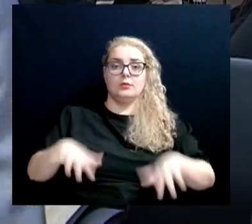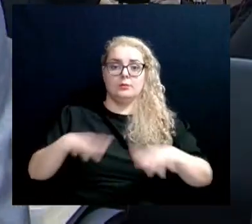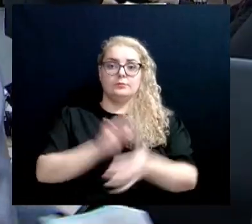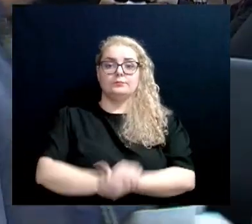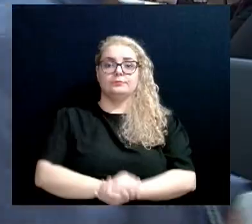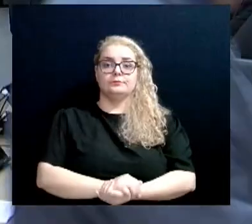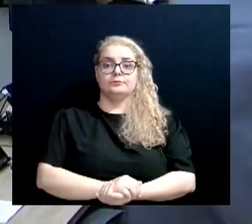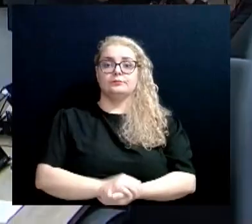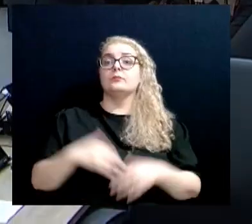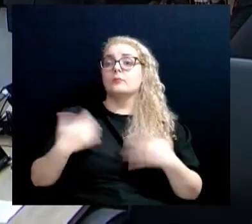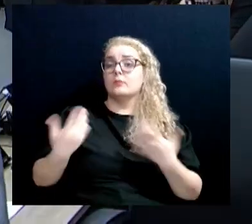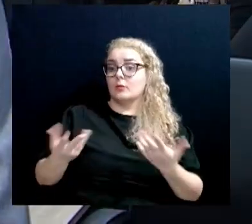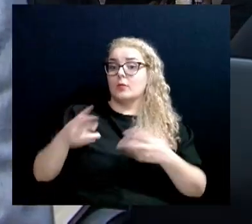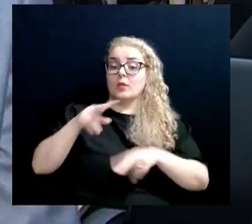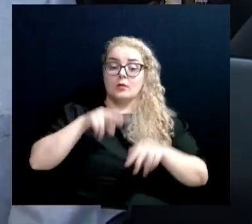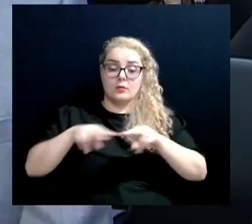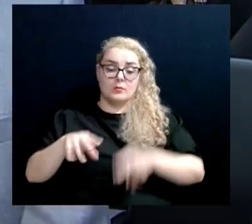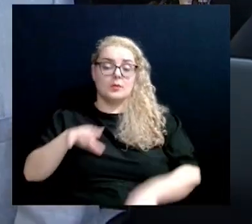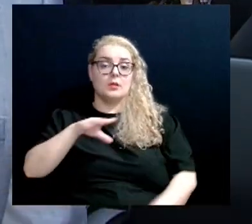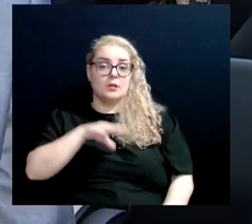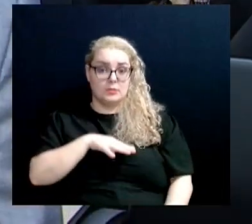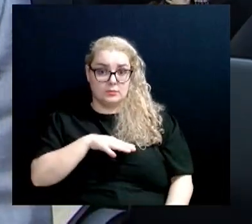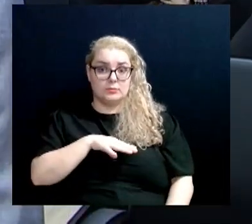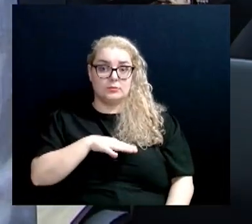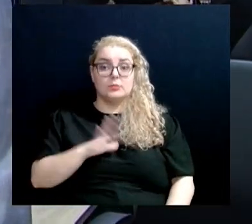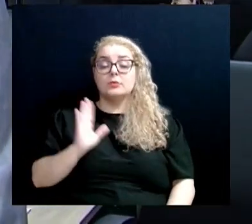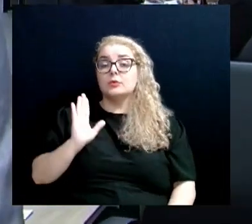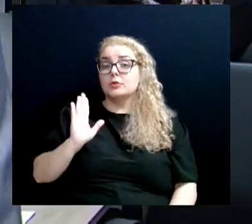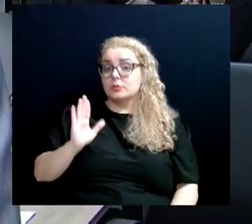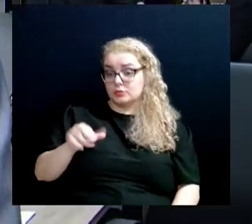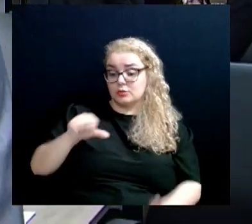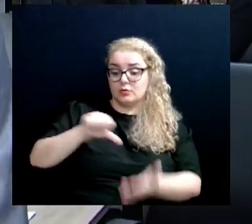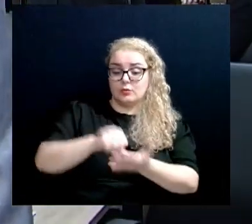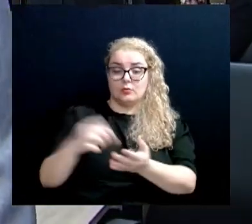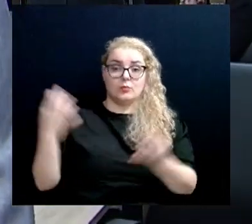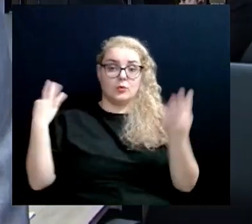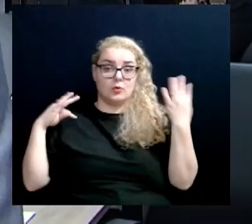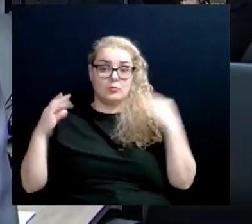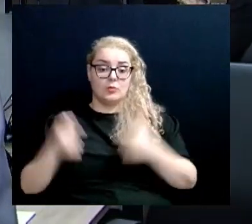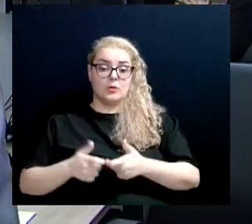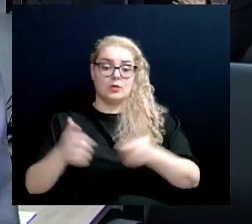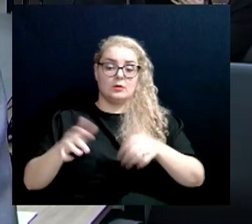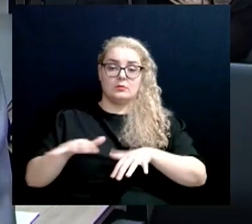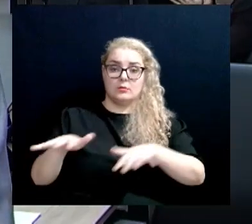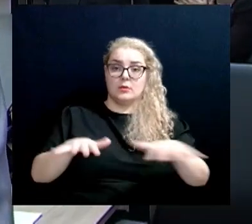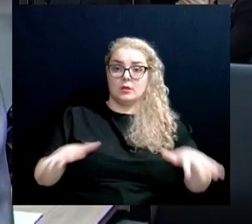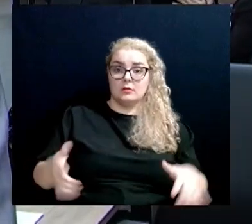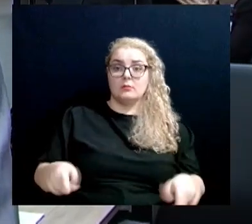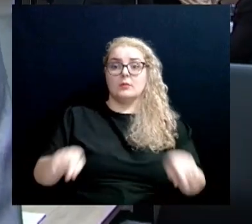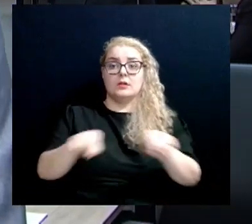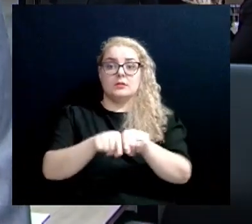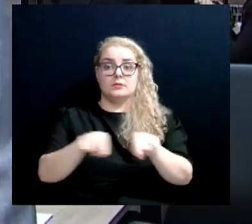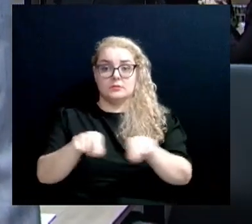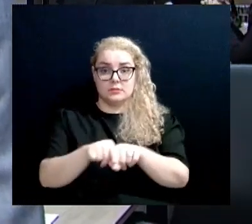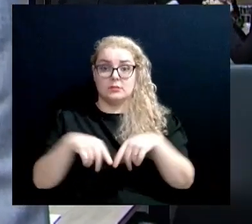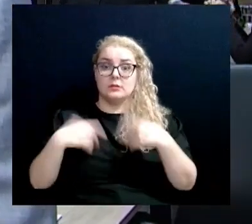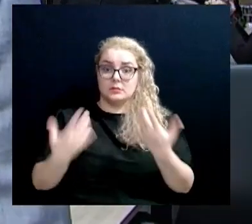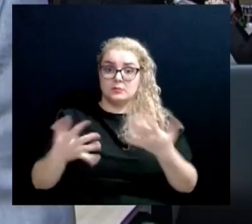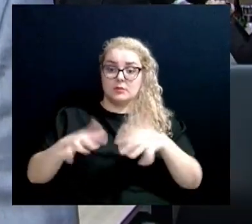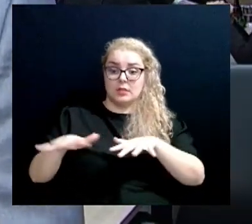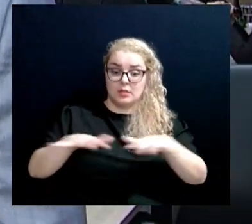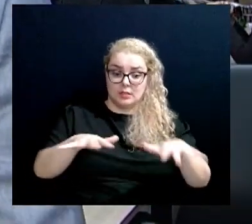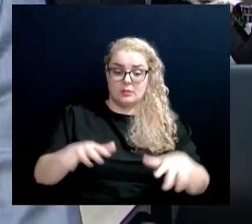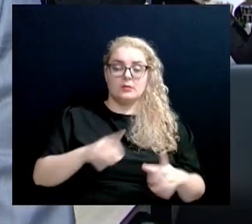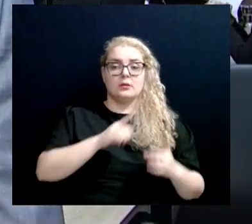dar visibilidade para a cidade, onde ela já é um polo de turismo em grandes segmentos, mas também nesse segmento aí, desse